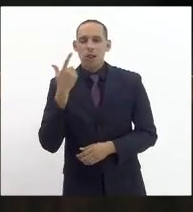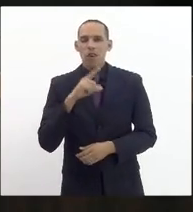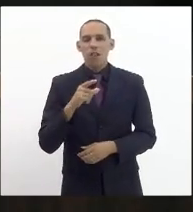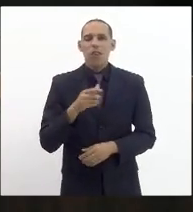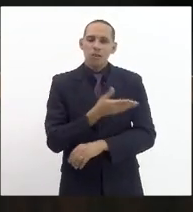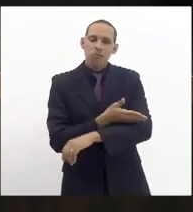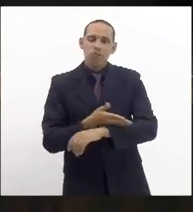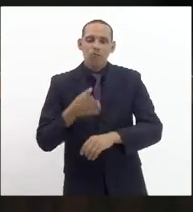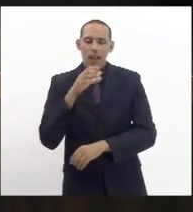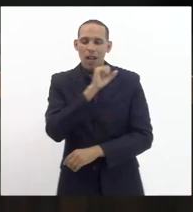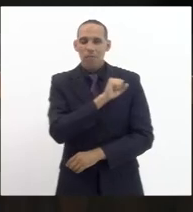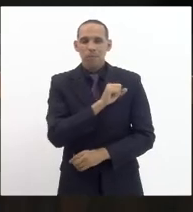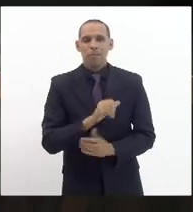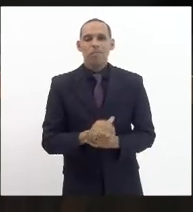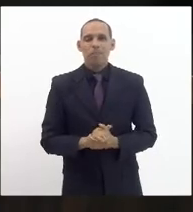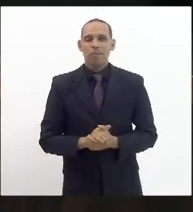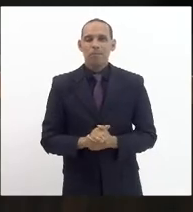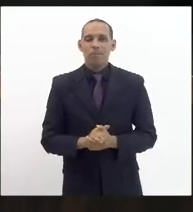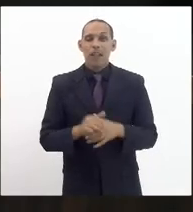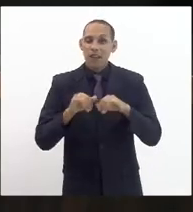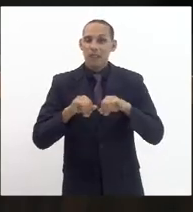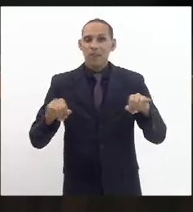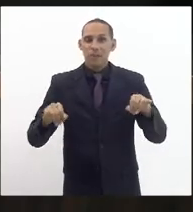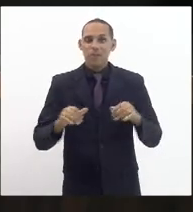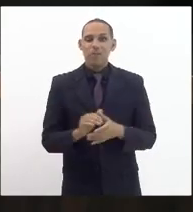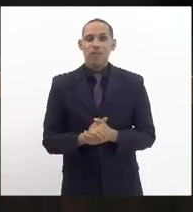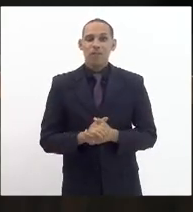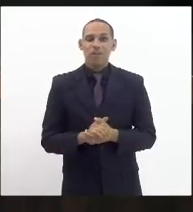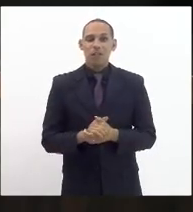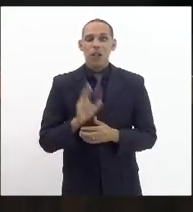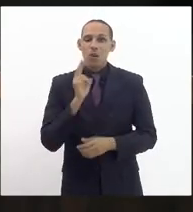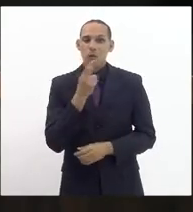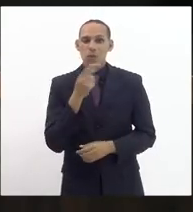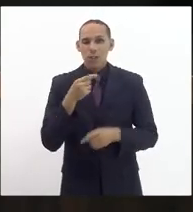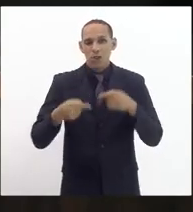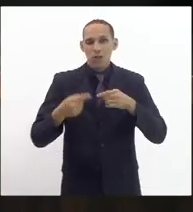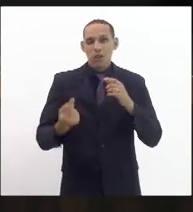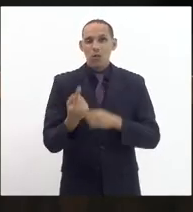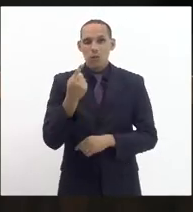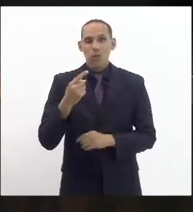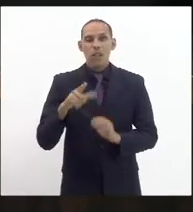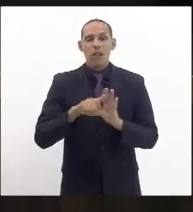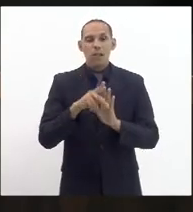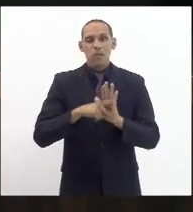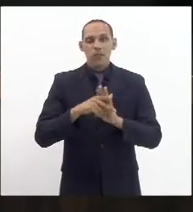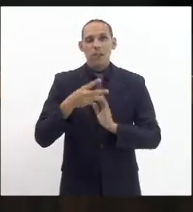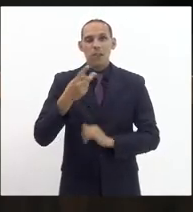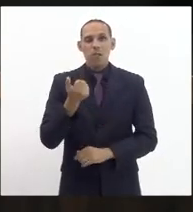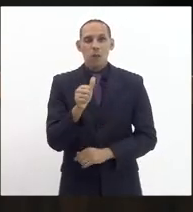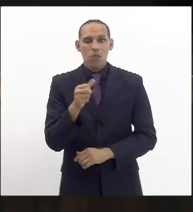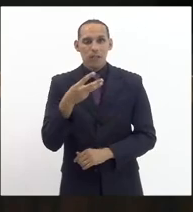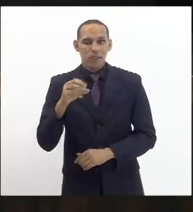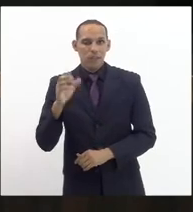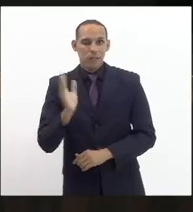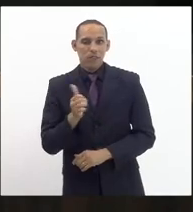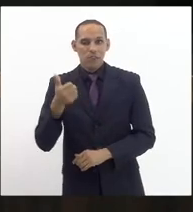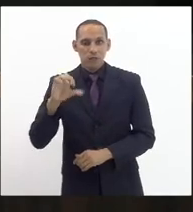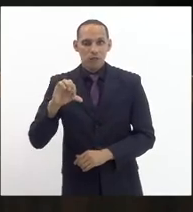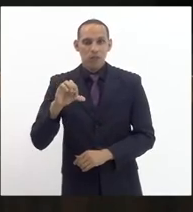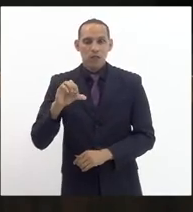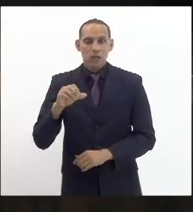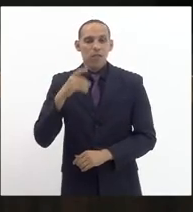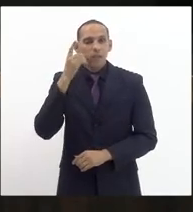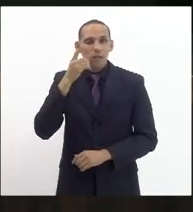breve possível. Então, vamos lá. Anuncio, em regime de urgência e discussão única, projeto de lei 1130 de 2019, de